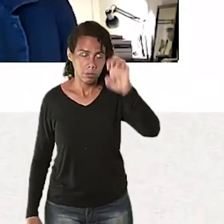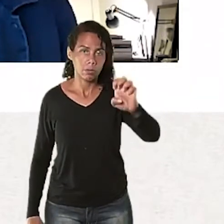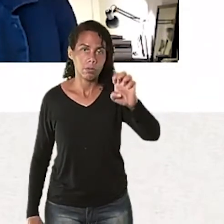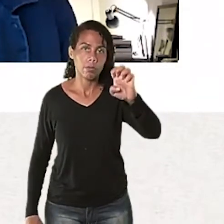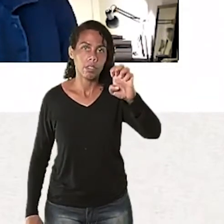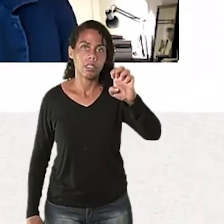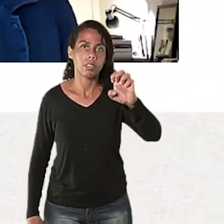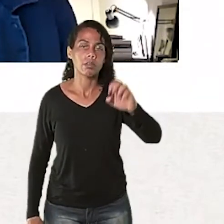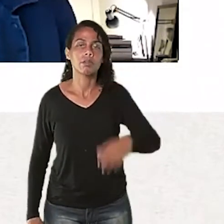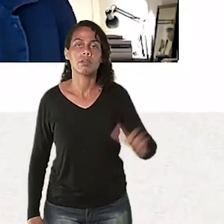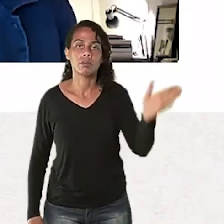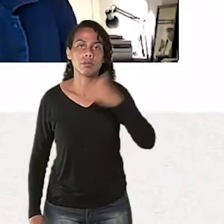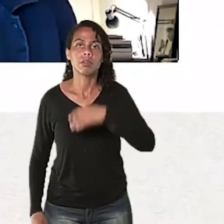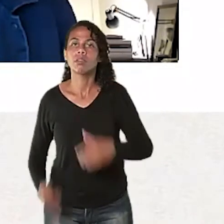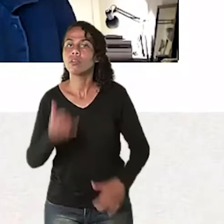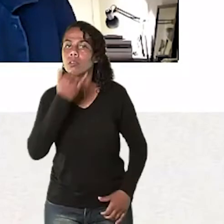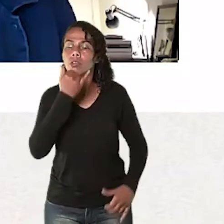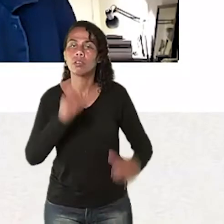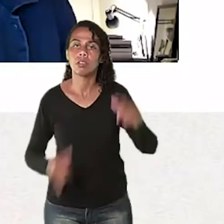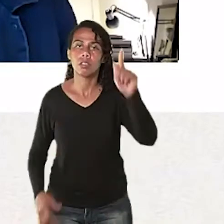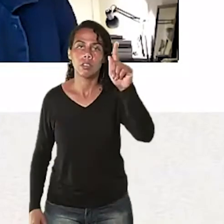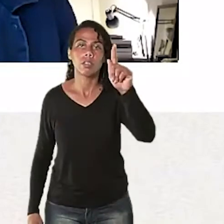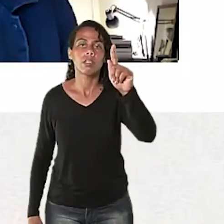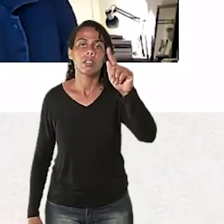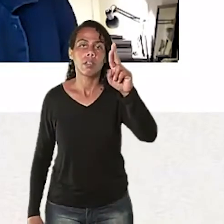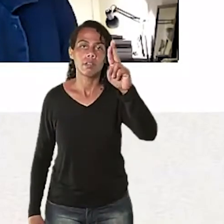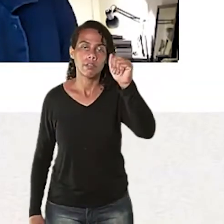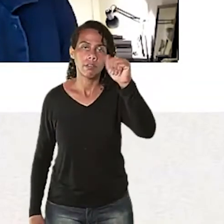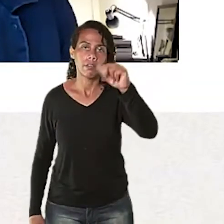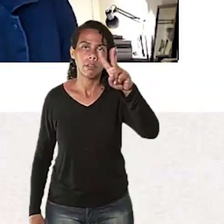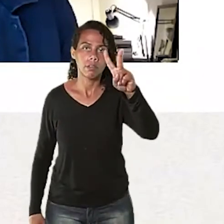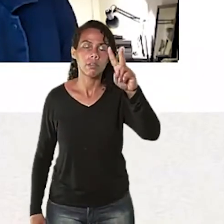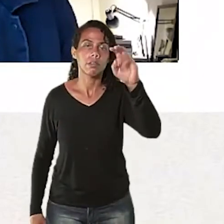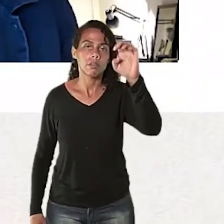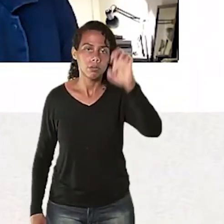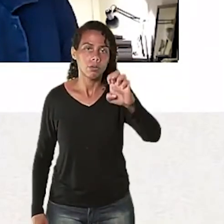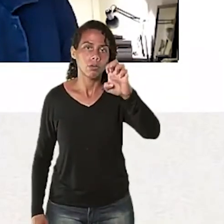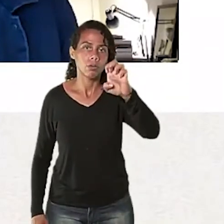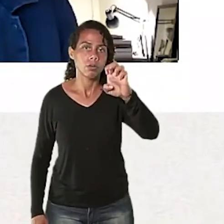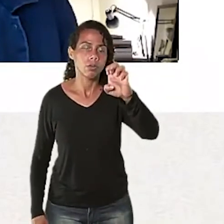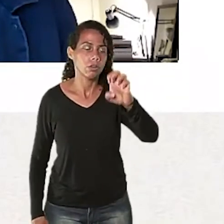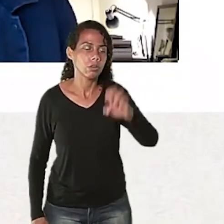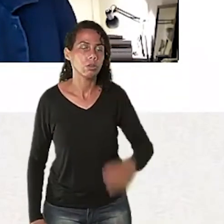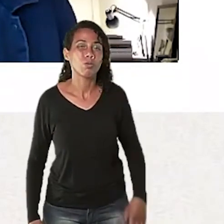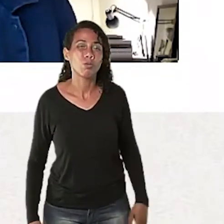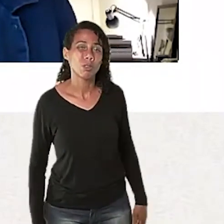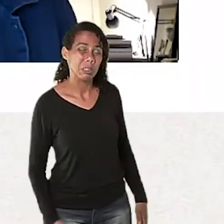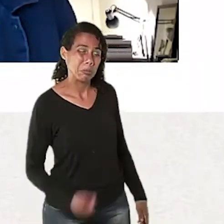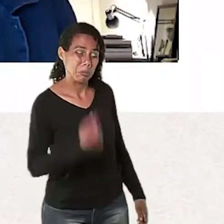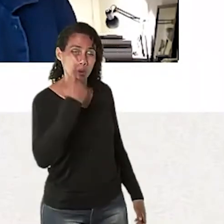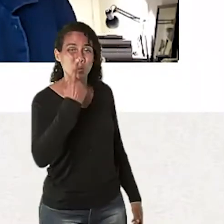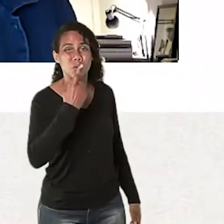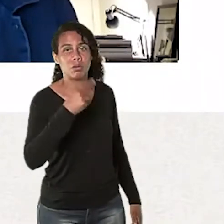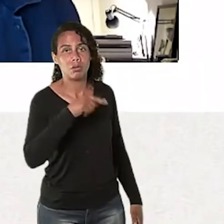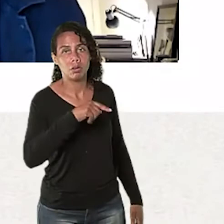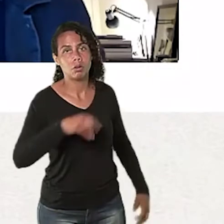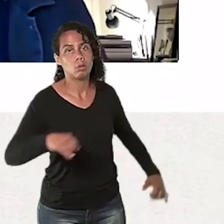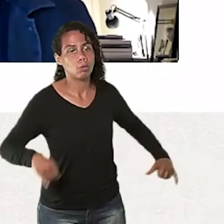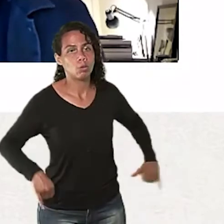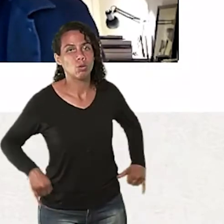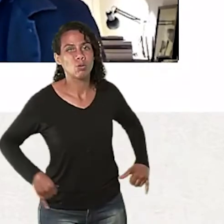coisa absurda, como eu poucas vezes vi na vida, como reuniu um grupo